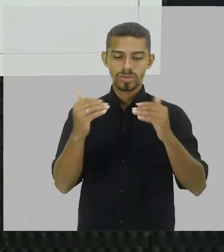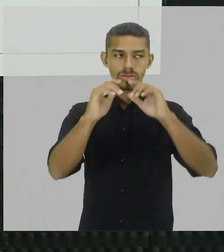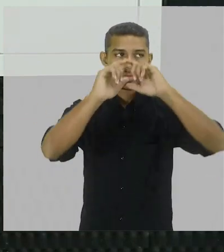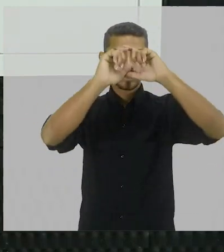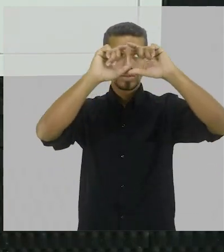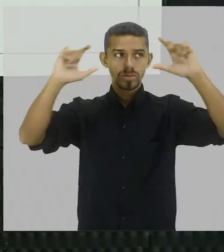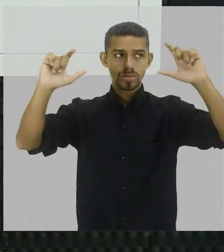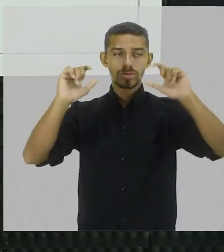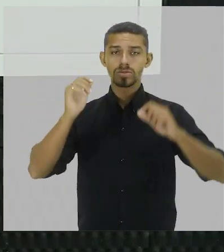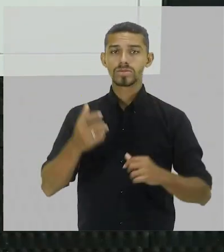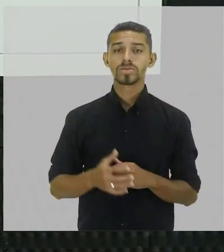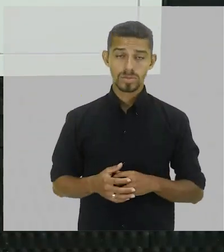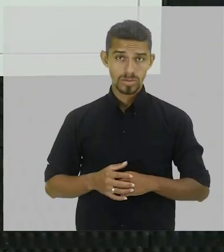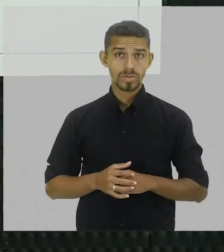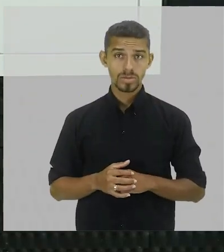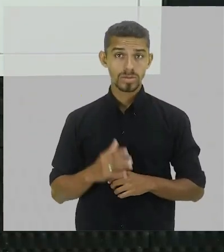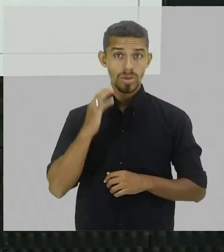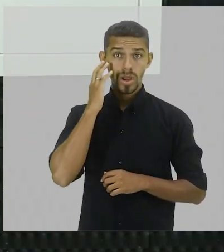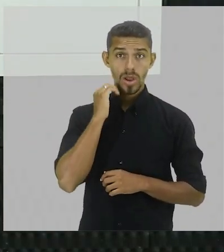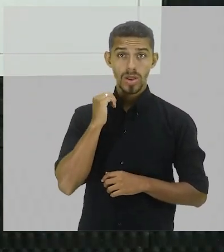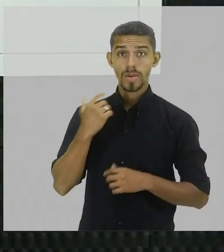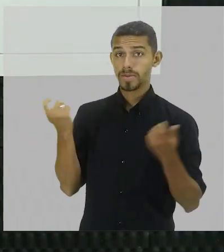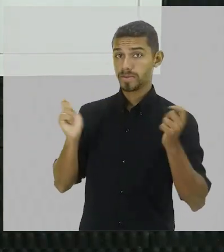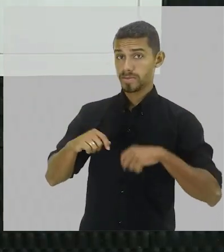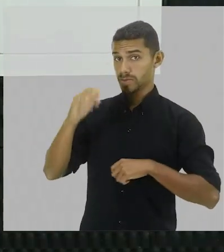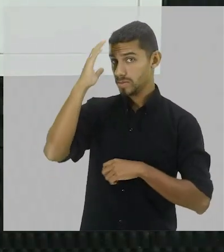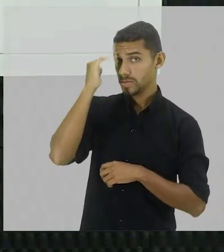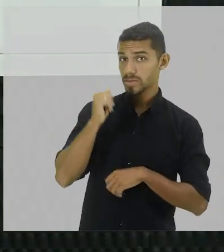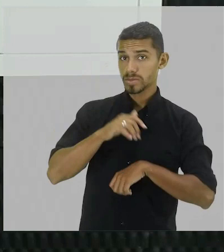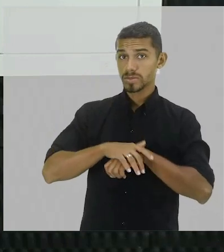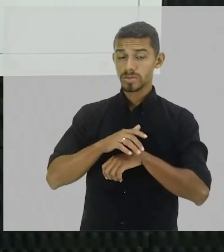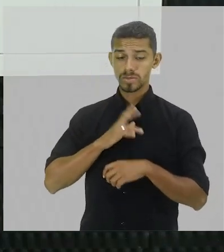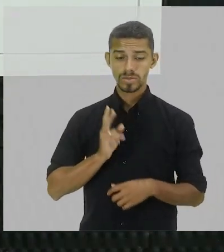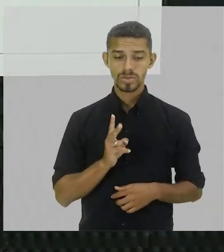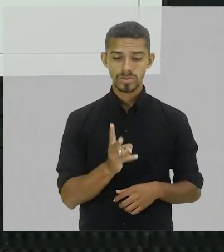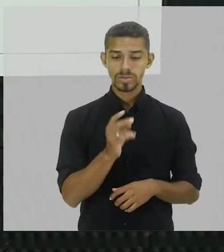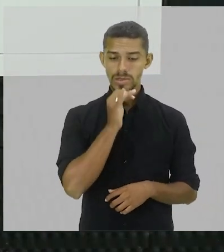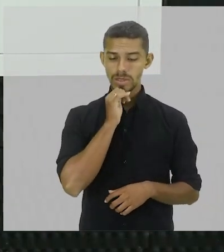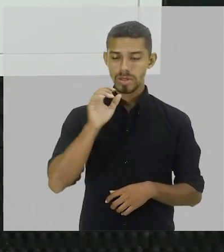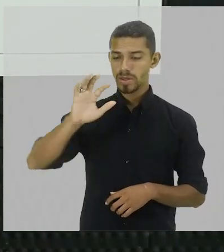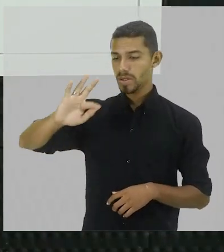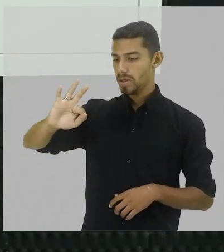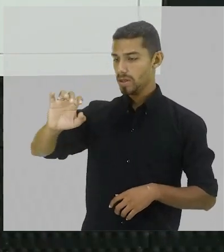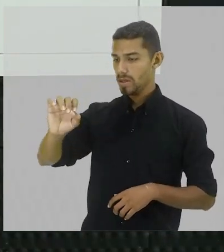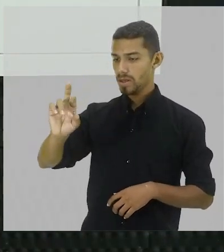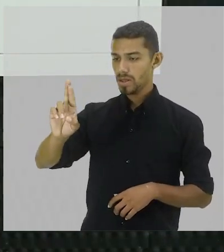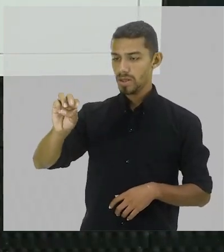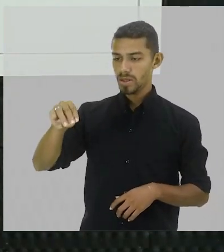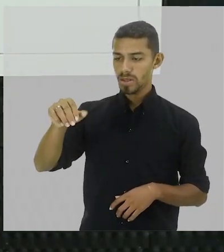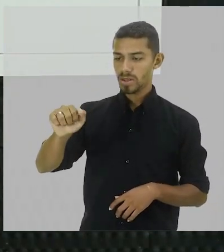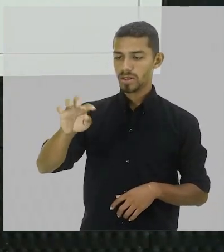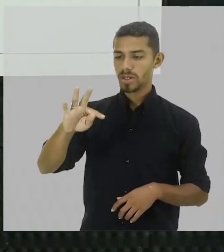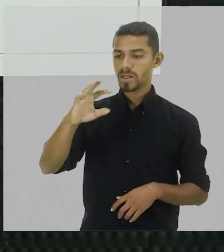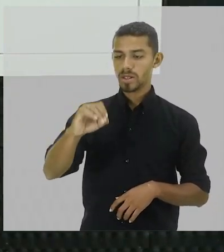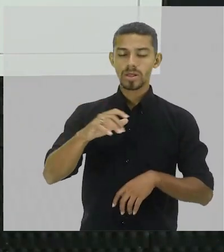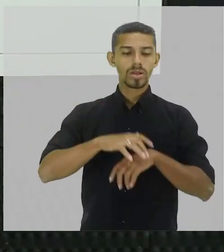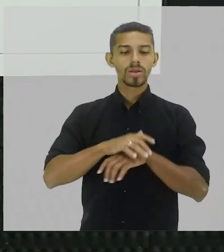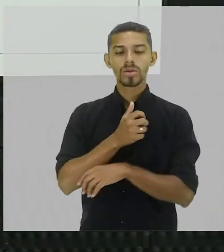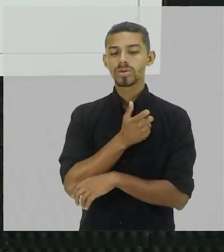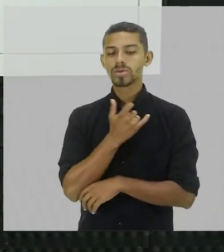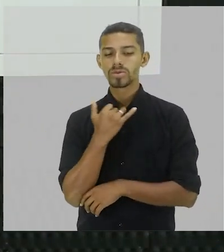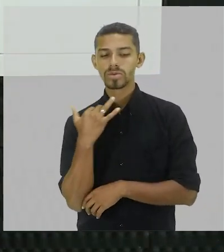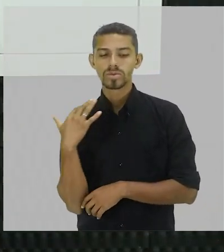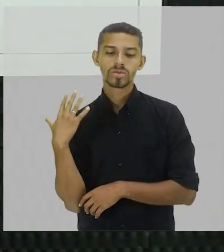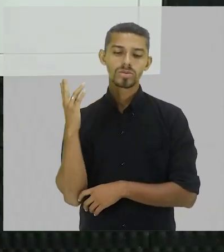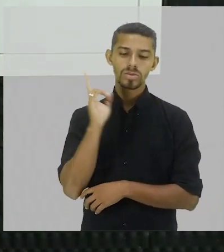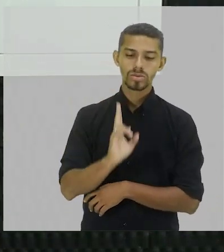cima. Então ele quer saber, e mantendo o mesmo formato. Então ele quer saber quanto é que ele vai